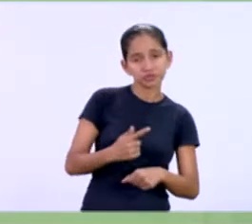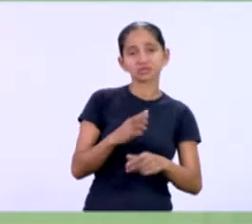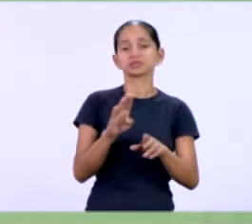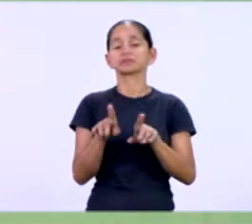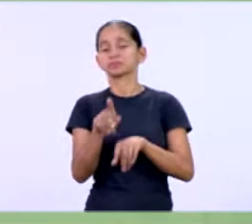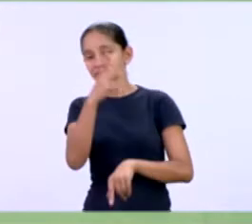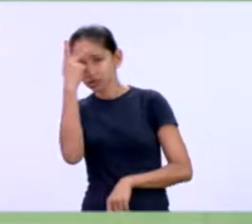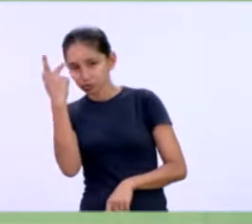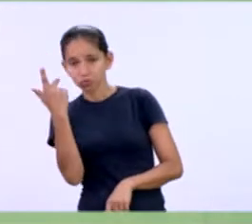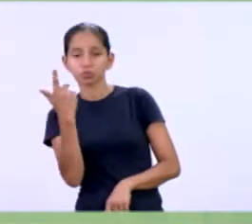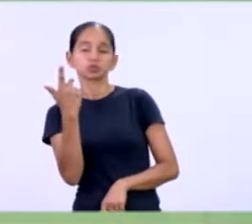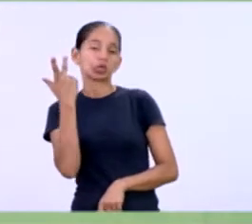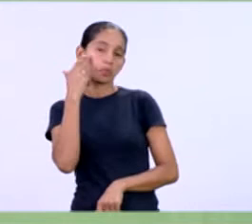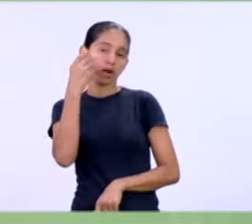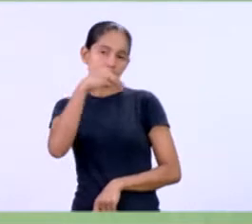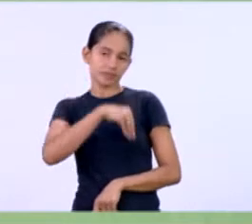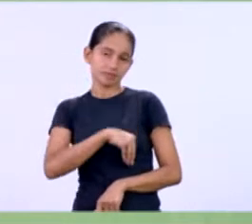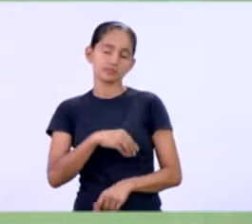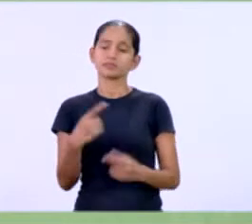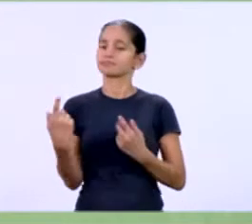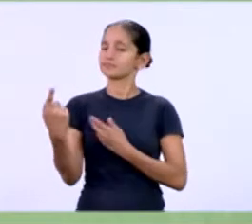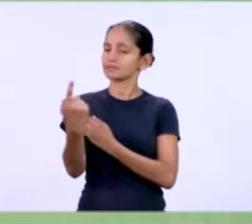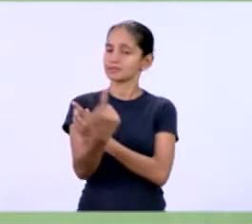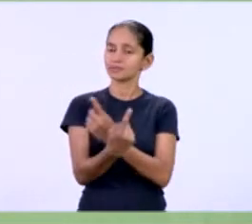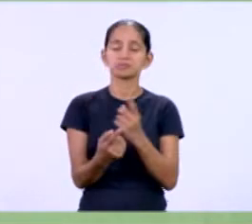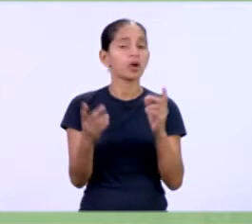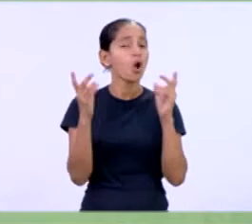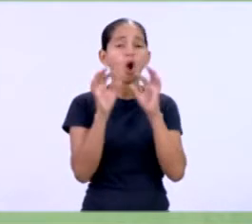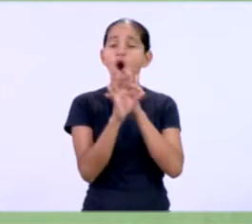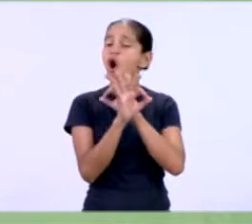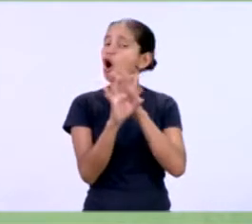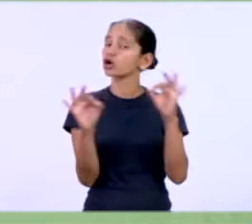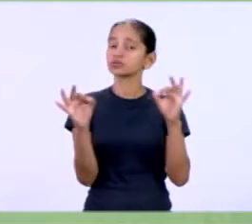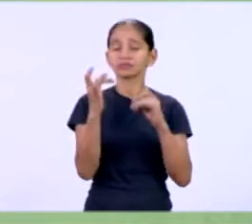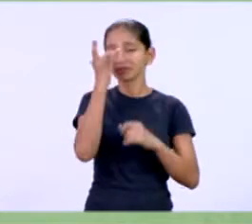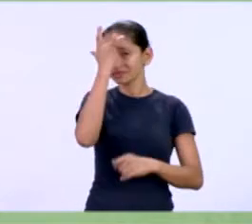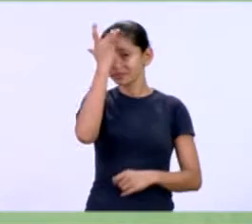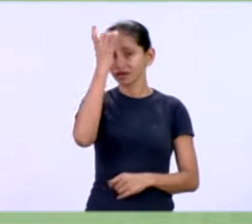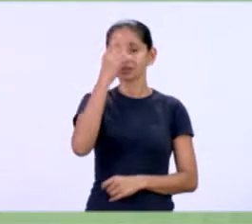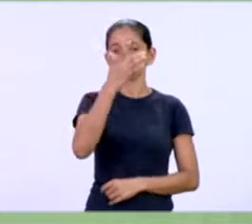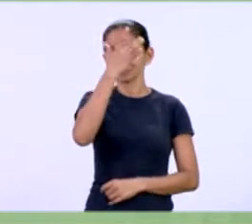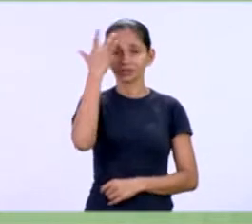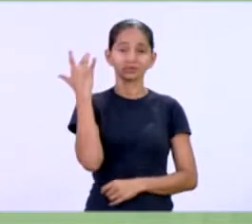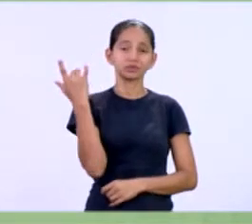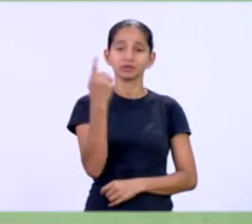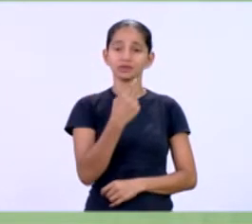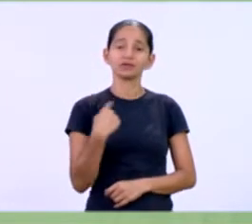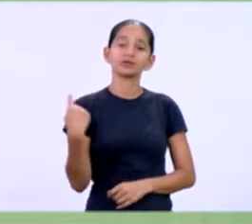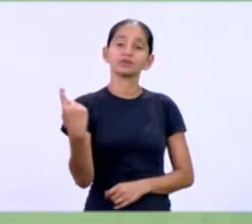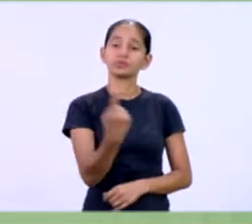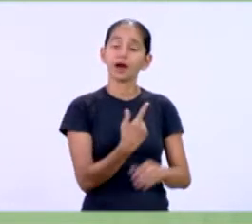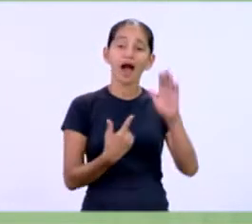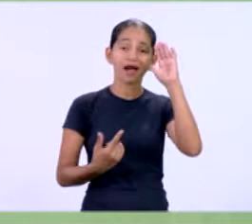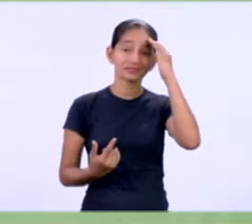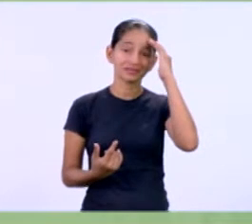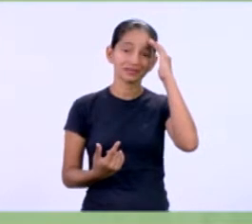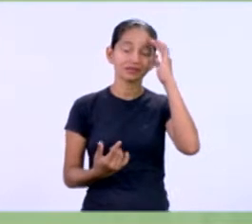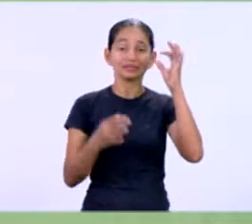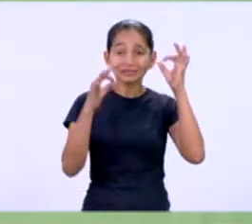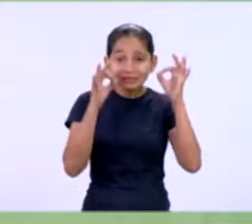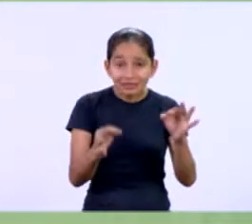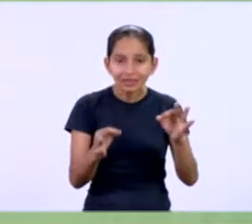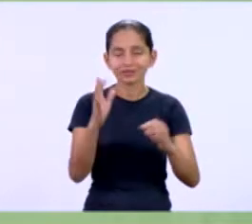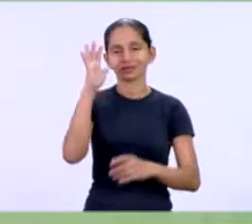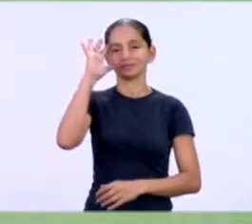O entendimento do conceito facilita as pessoas e as instituições a tomarem as